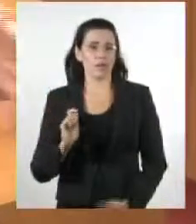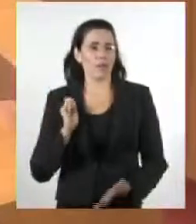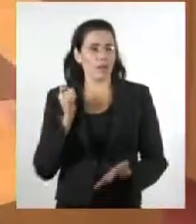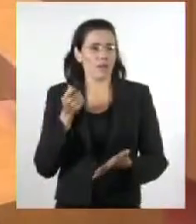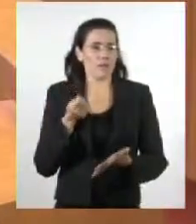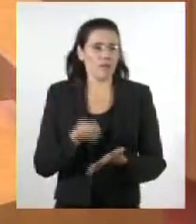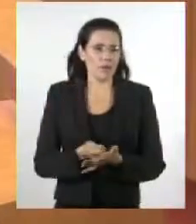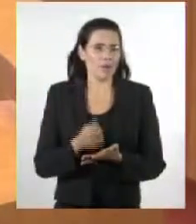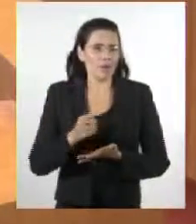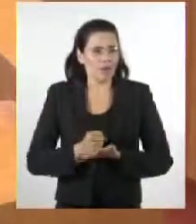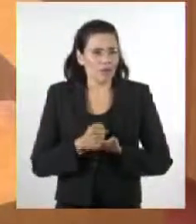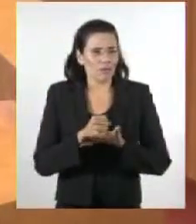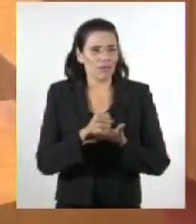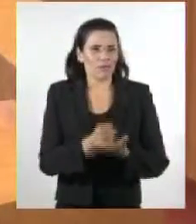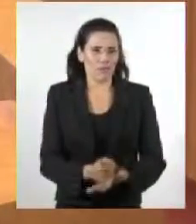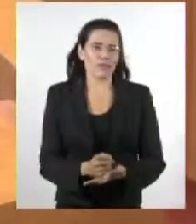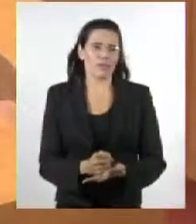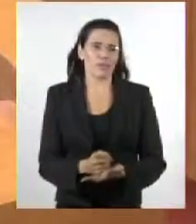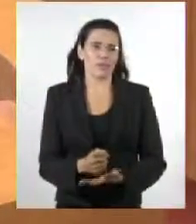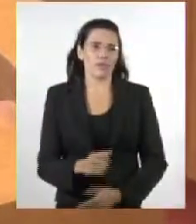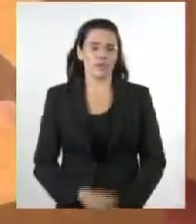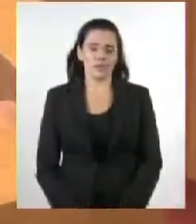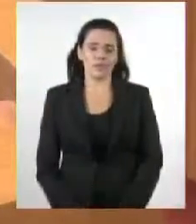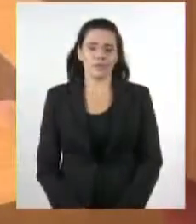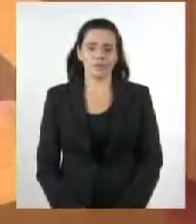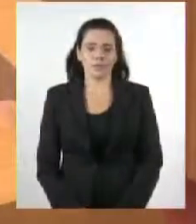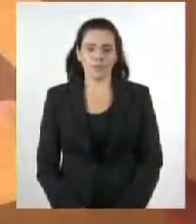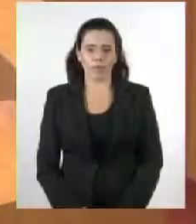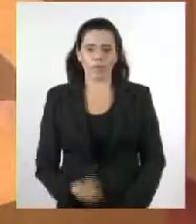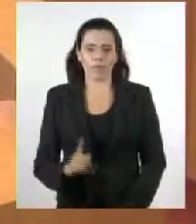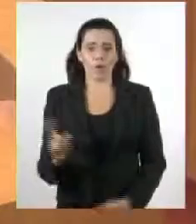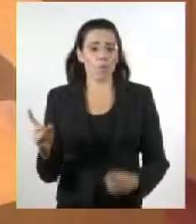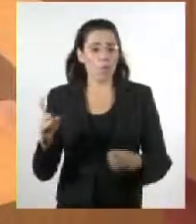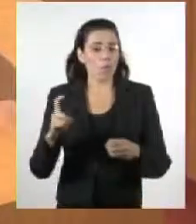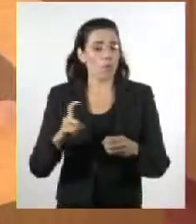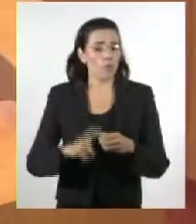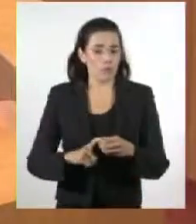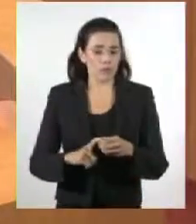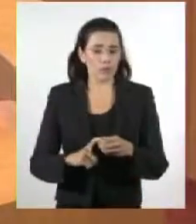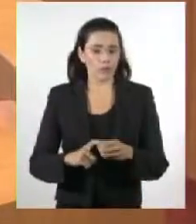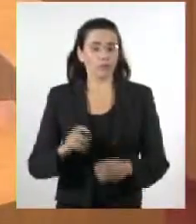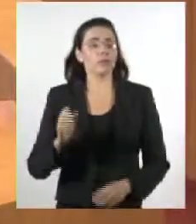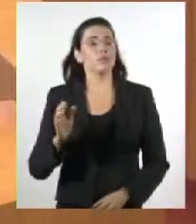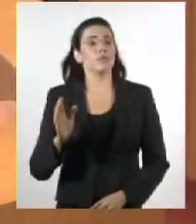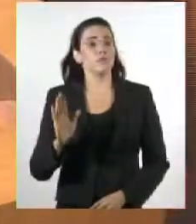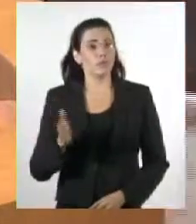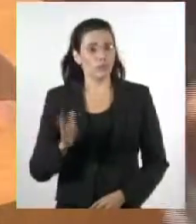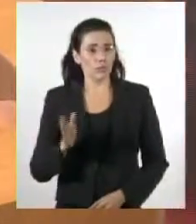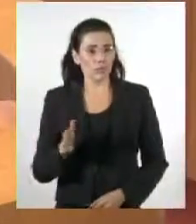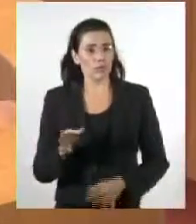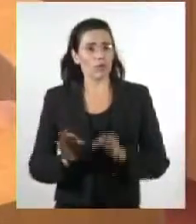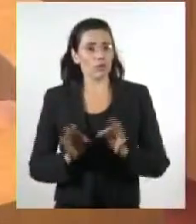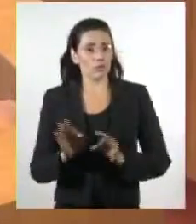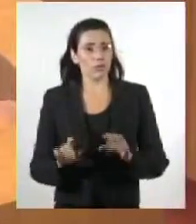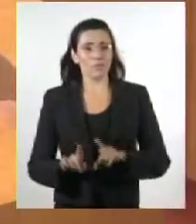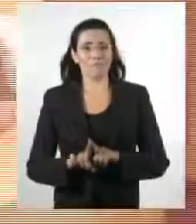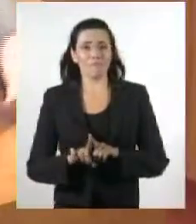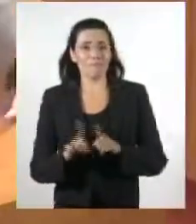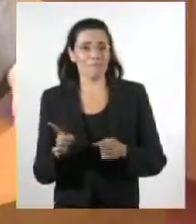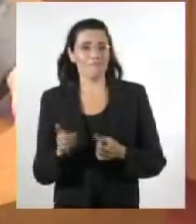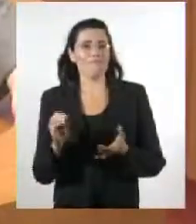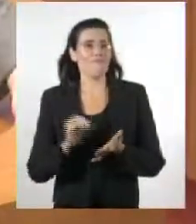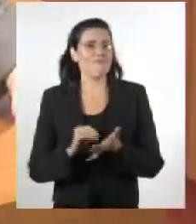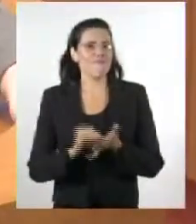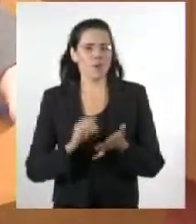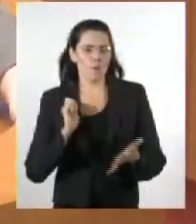O problema é que foi pactuado, foi acertado, deputado Josimar, mas não está sendo pago às entidades filantrópicas. Então, o primeiro pleito que